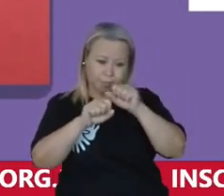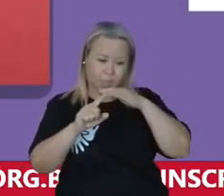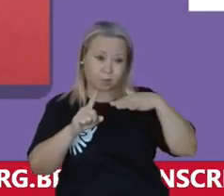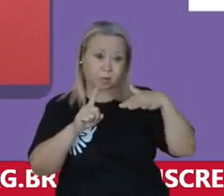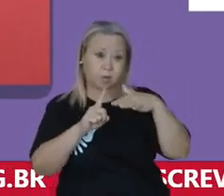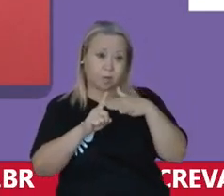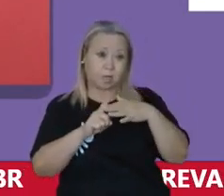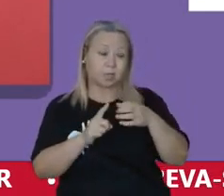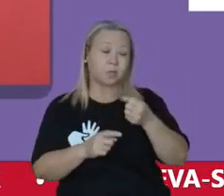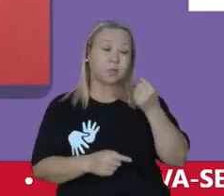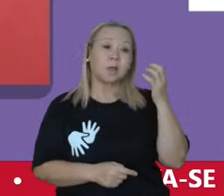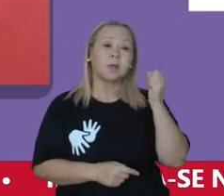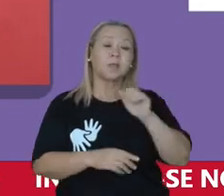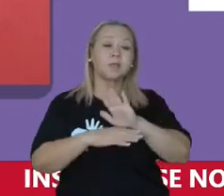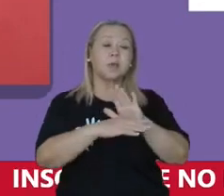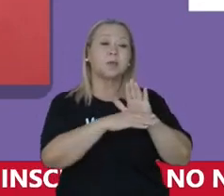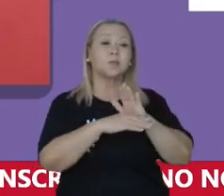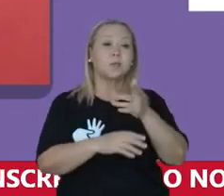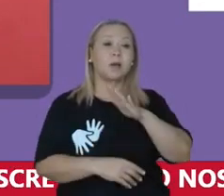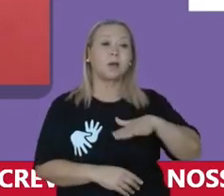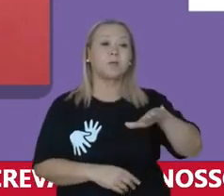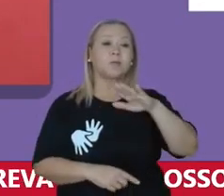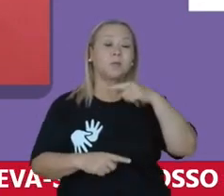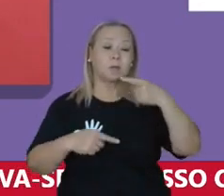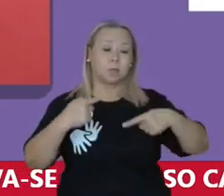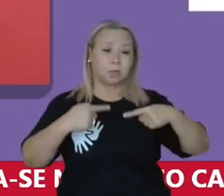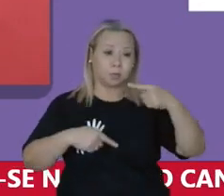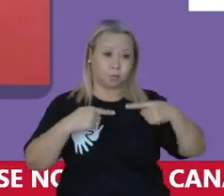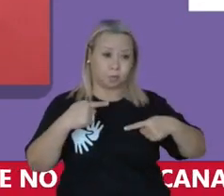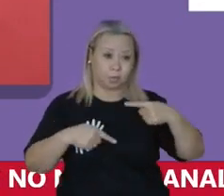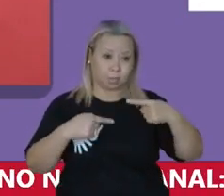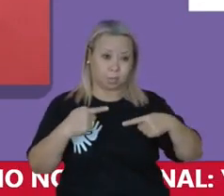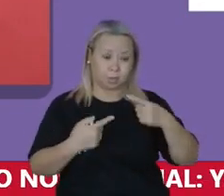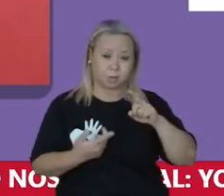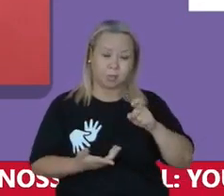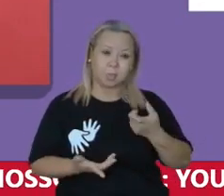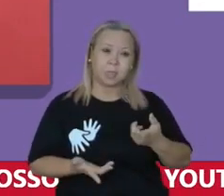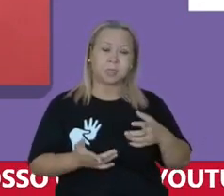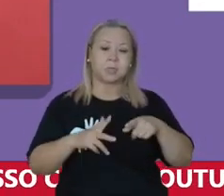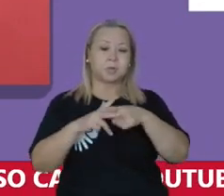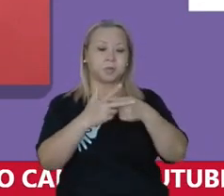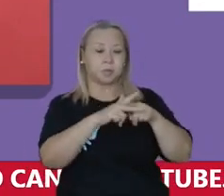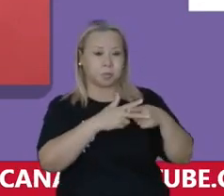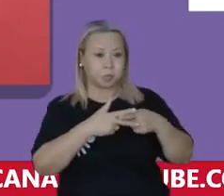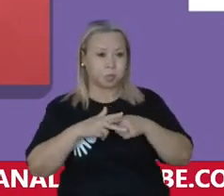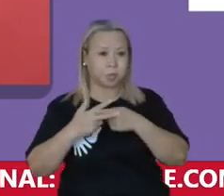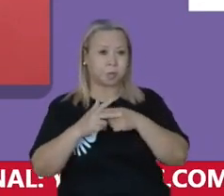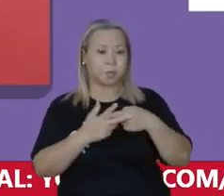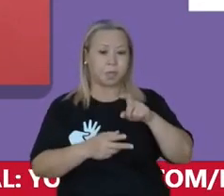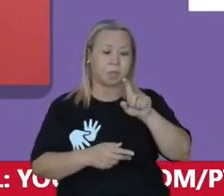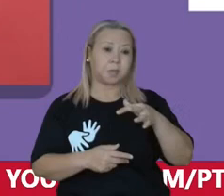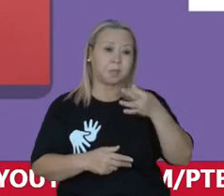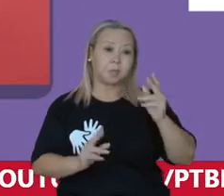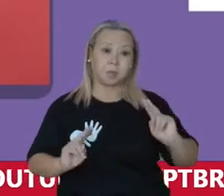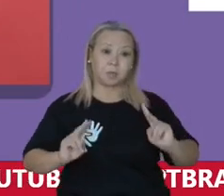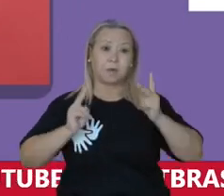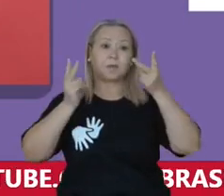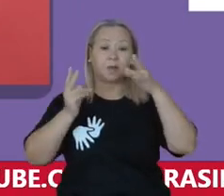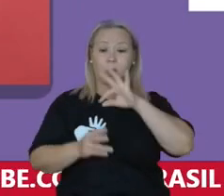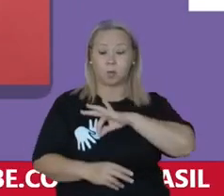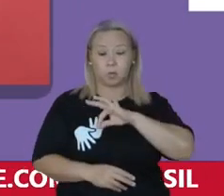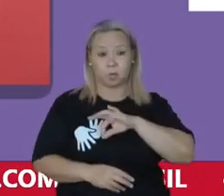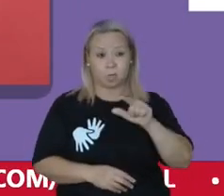ser beneficiadas com todas essas políticas, seja ela dos equipamentos, seja ela de valorização do